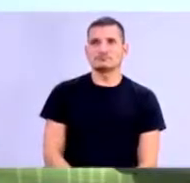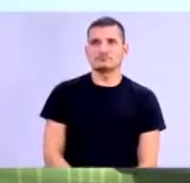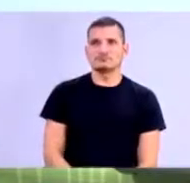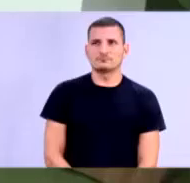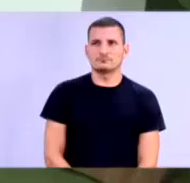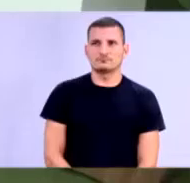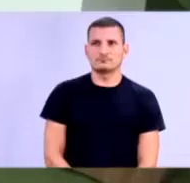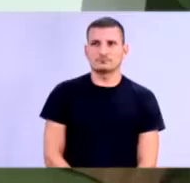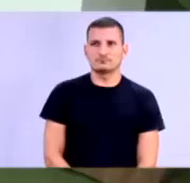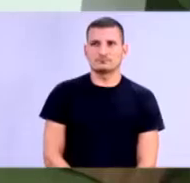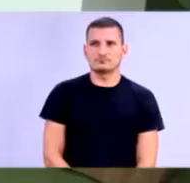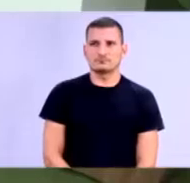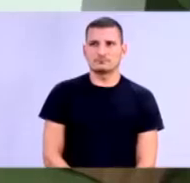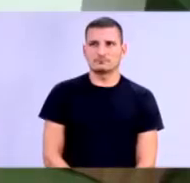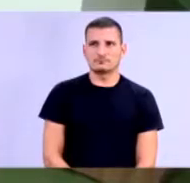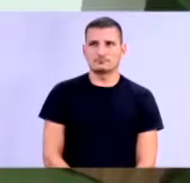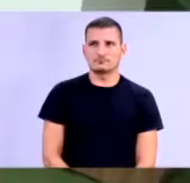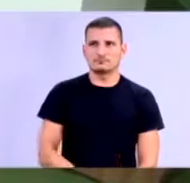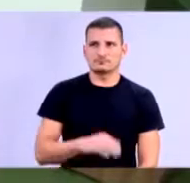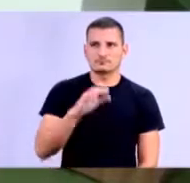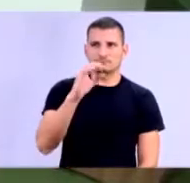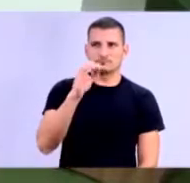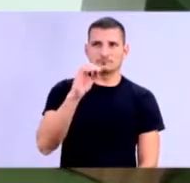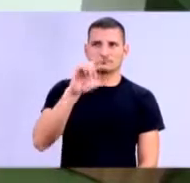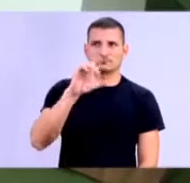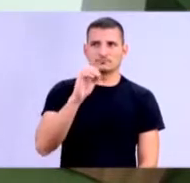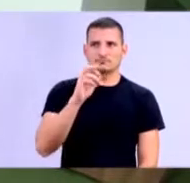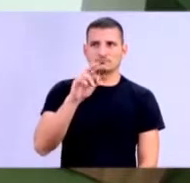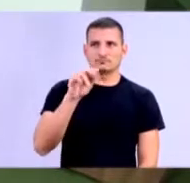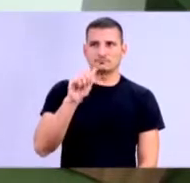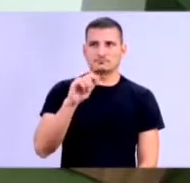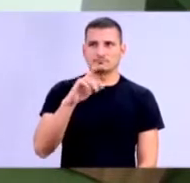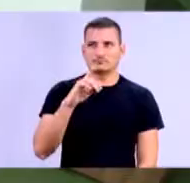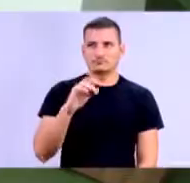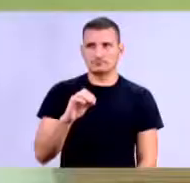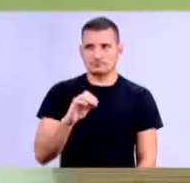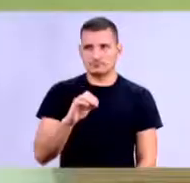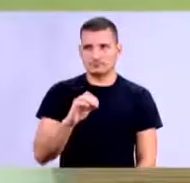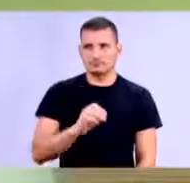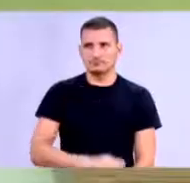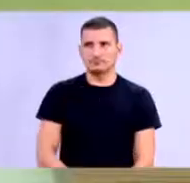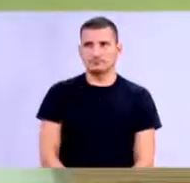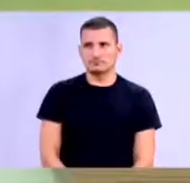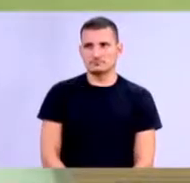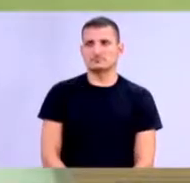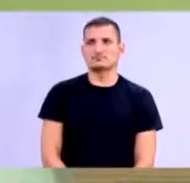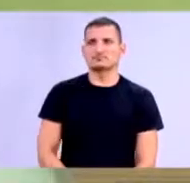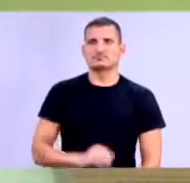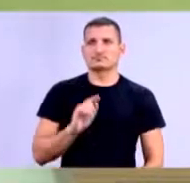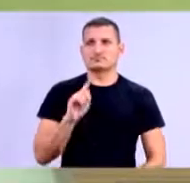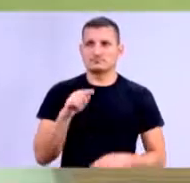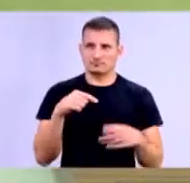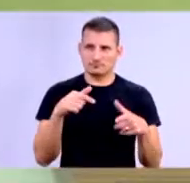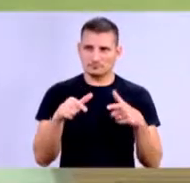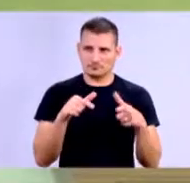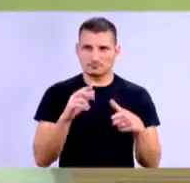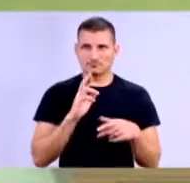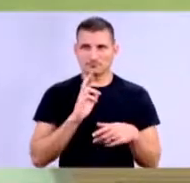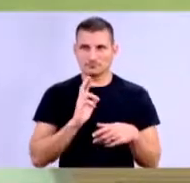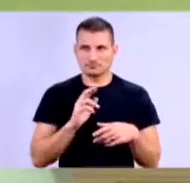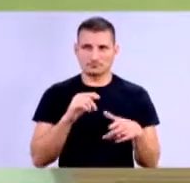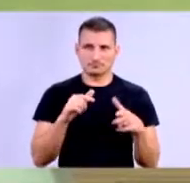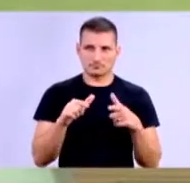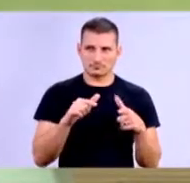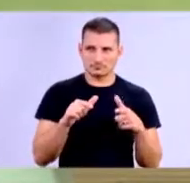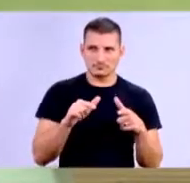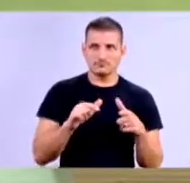professor. atentos. Né? Colorado, Juscelio, disse que é um trabalho baseado numa